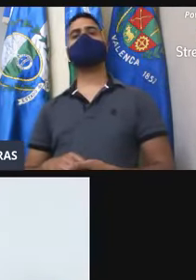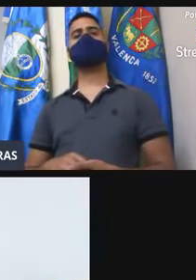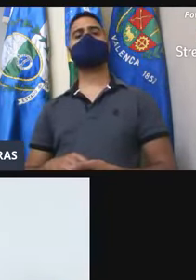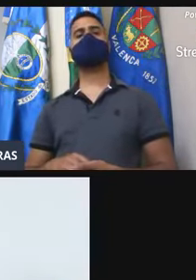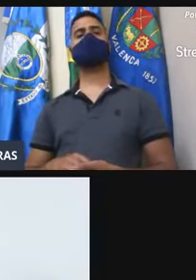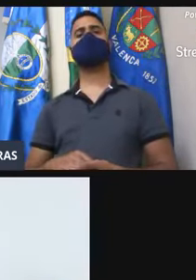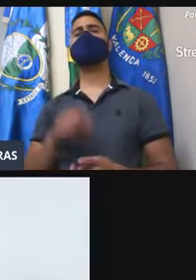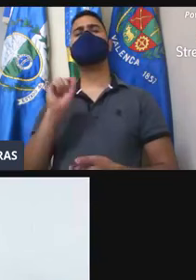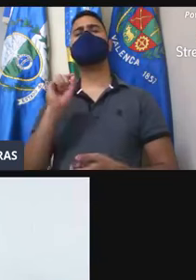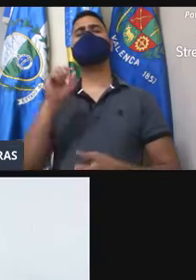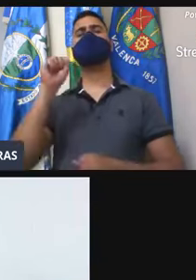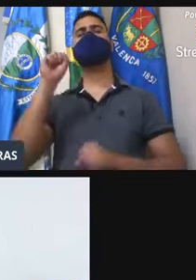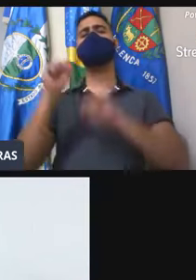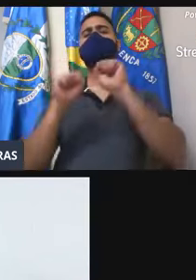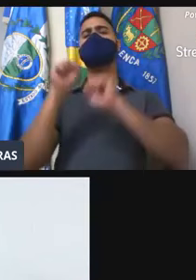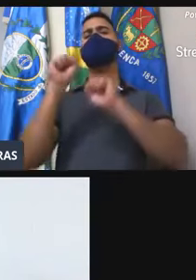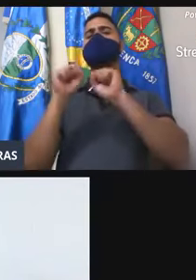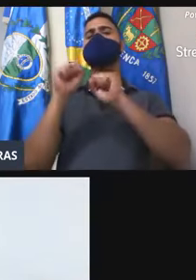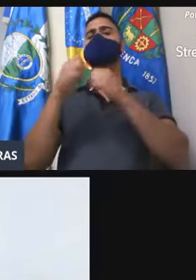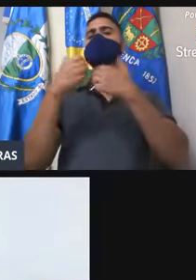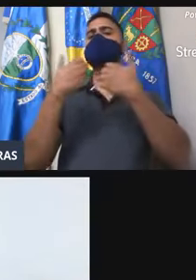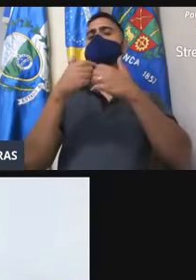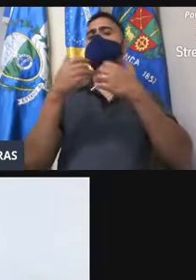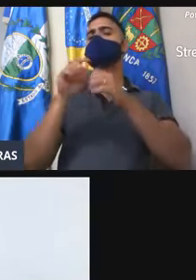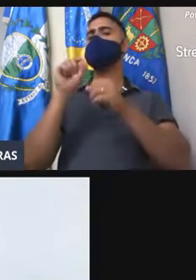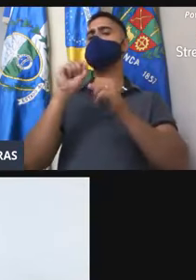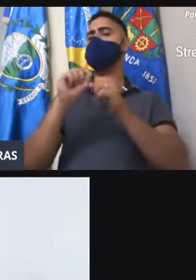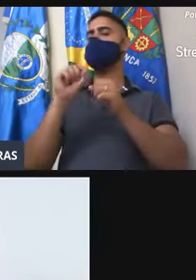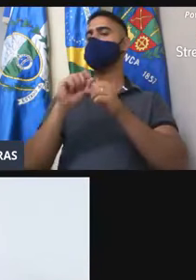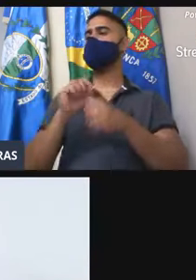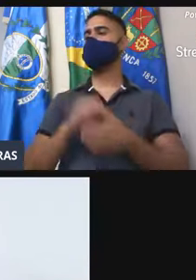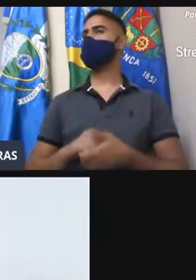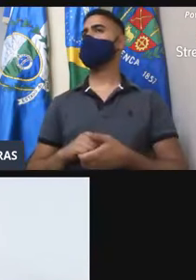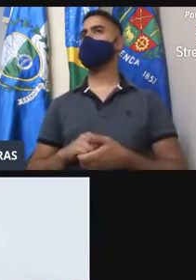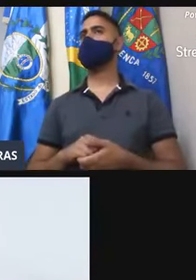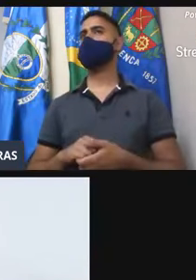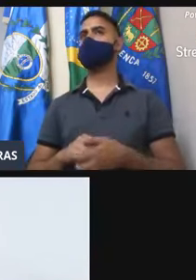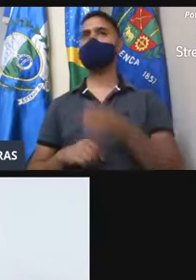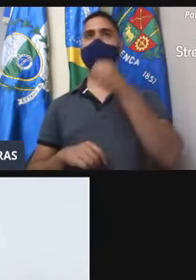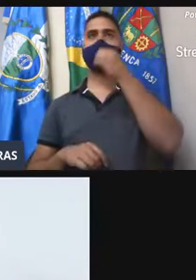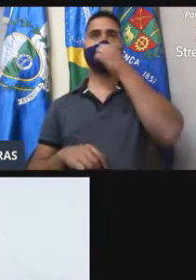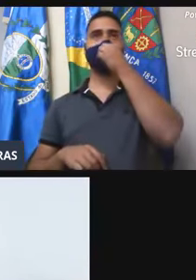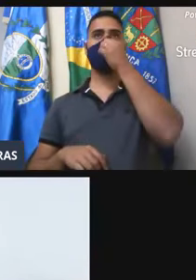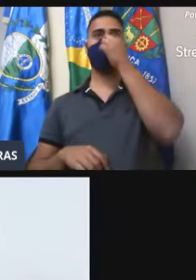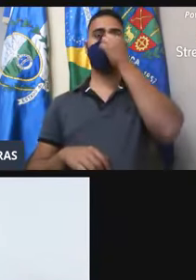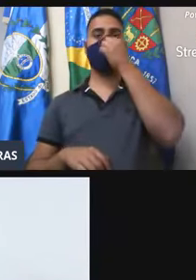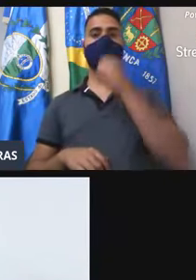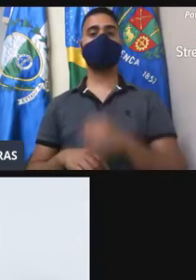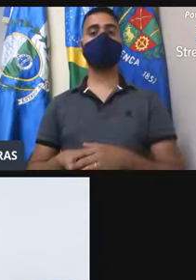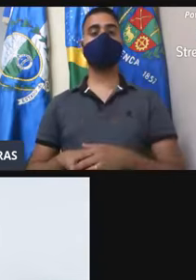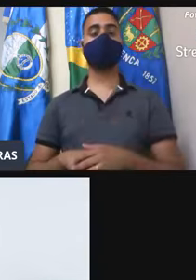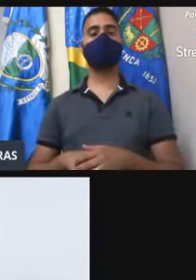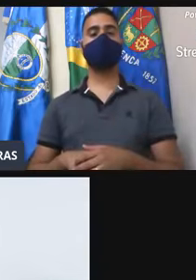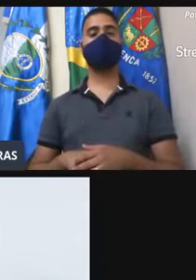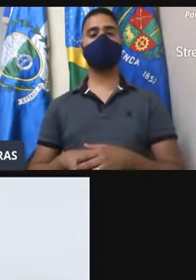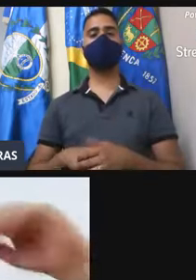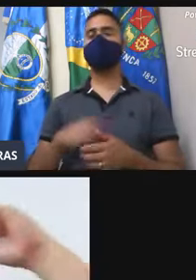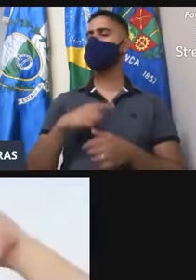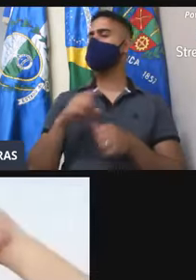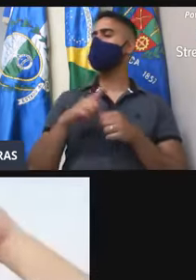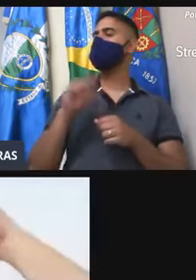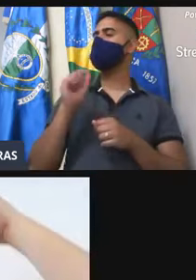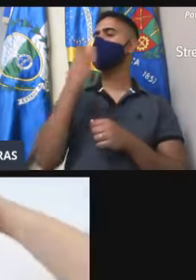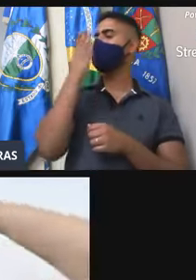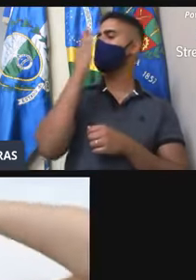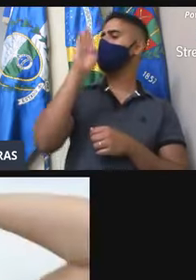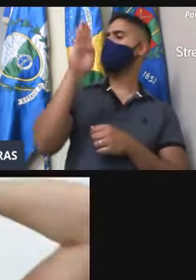ônibus chegou ao ponto de fazer. Eles tiveram descaramento de reunir os